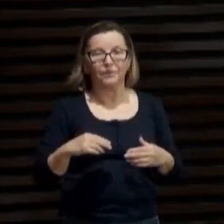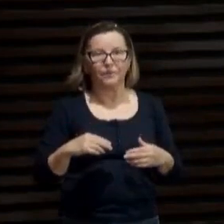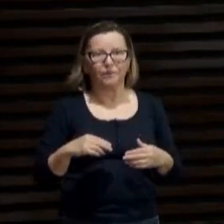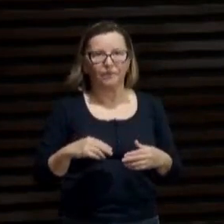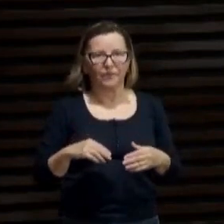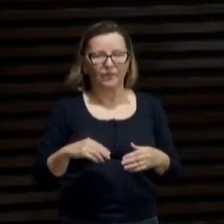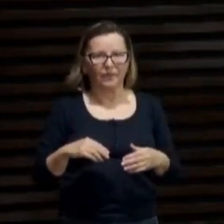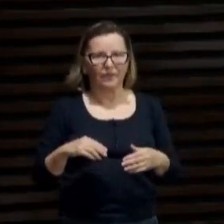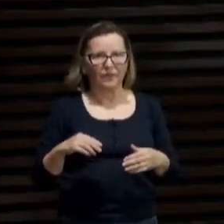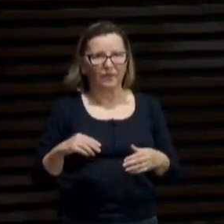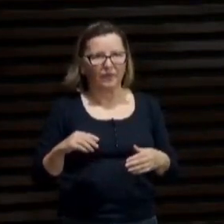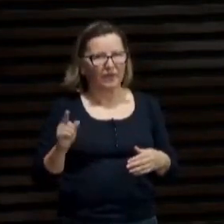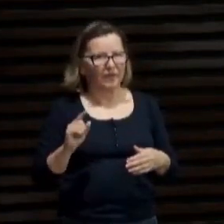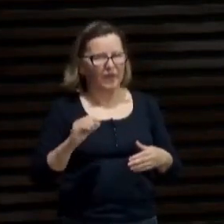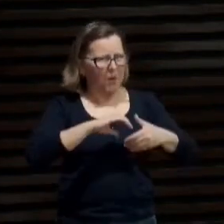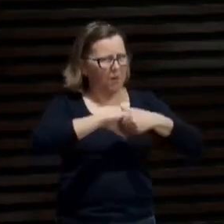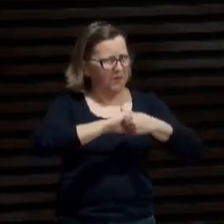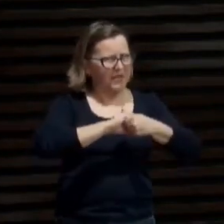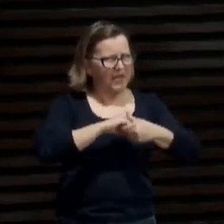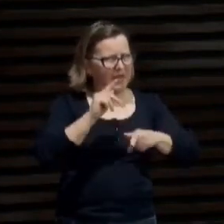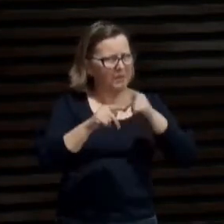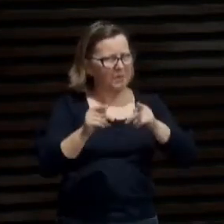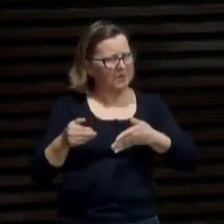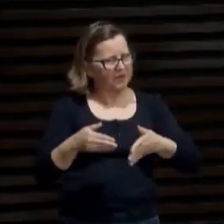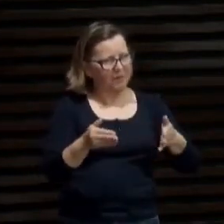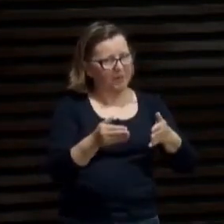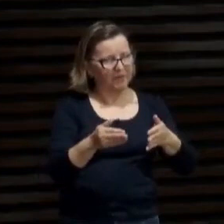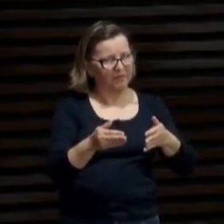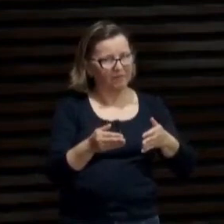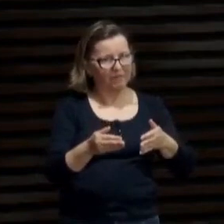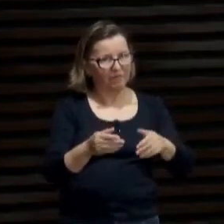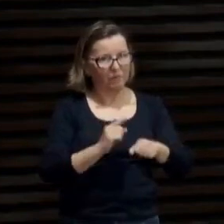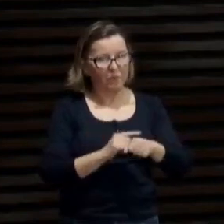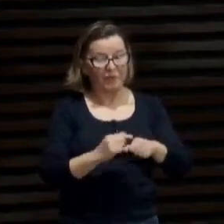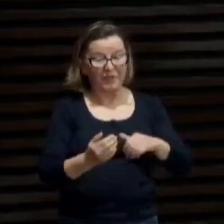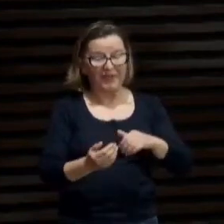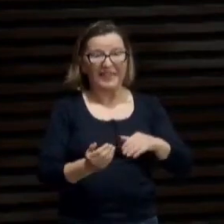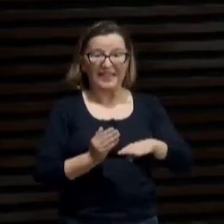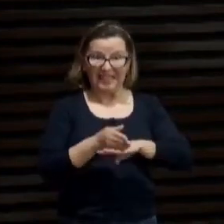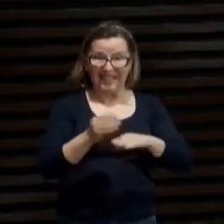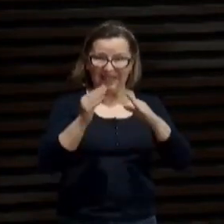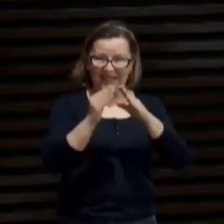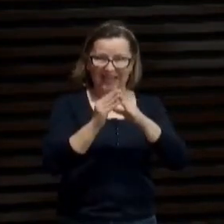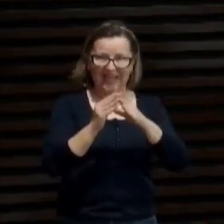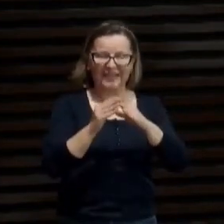ninguém saudeis pelo caminho. Ao entrares numa casa, dizei antes de tudo, paz seja nesta casa. Se houver ali um